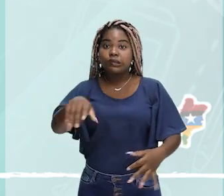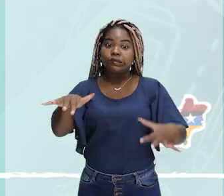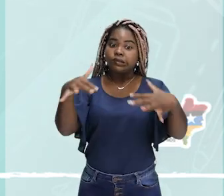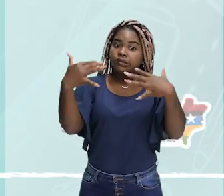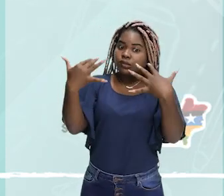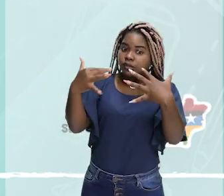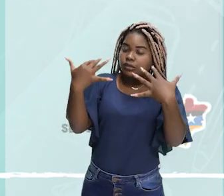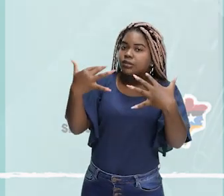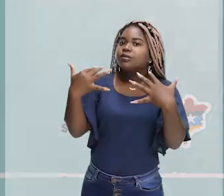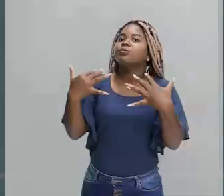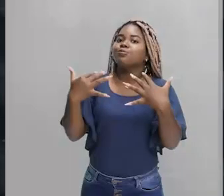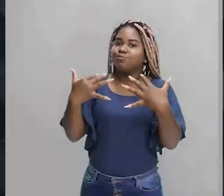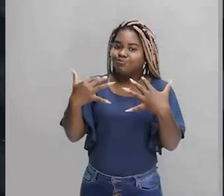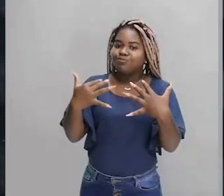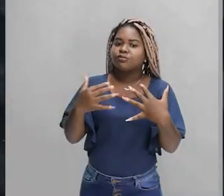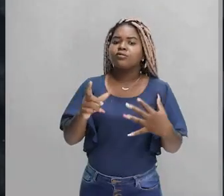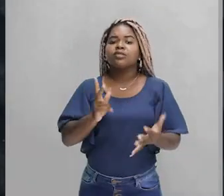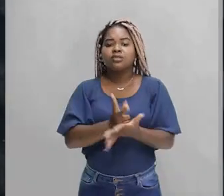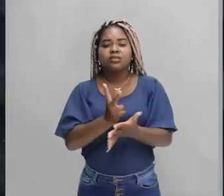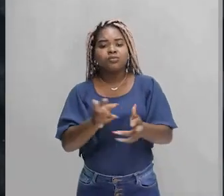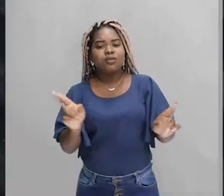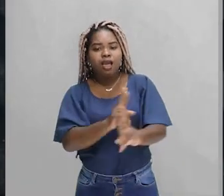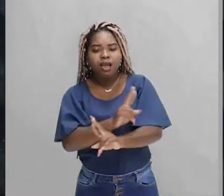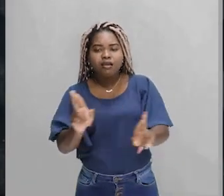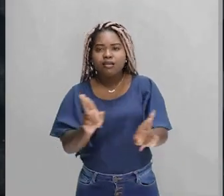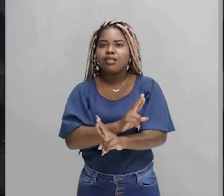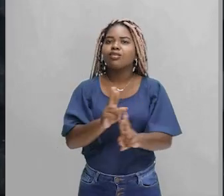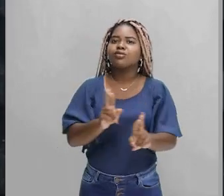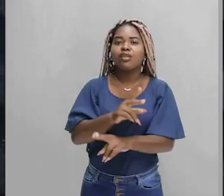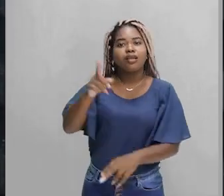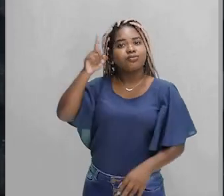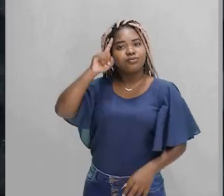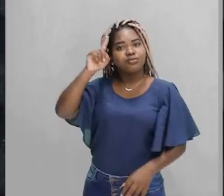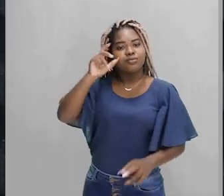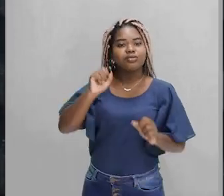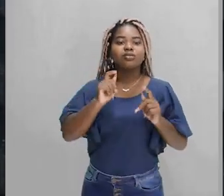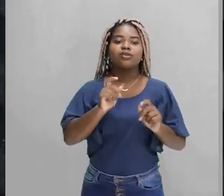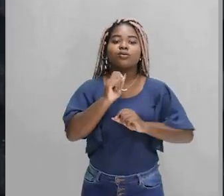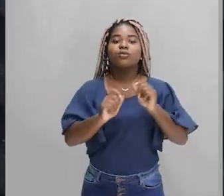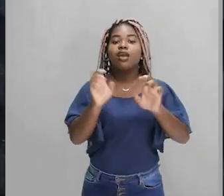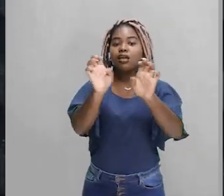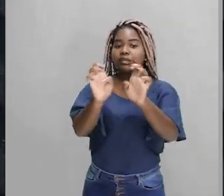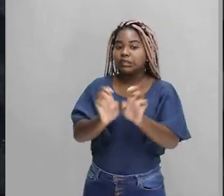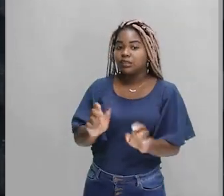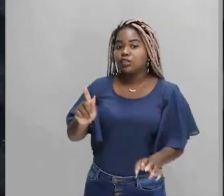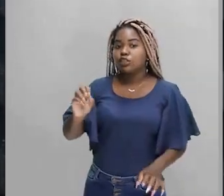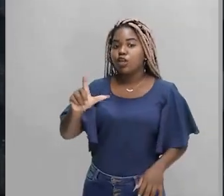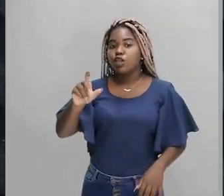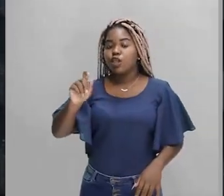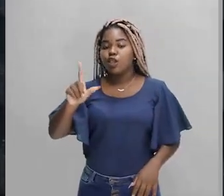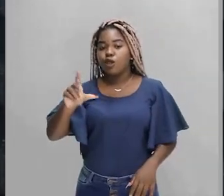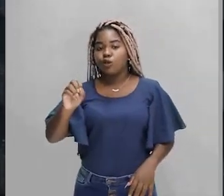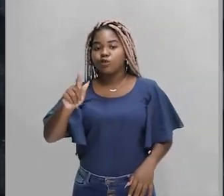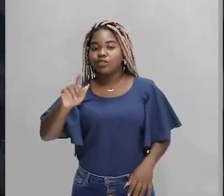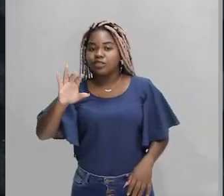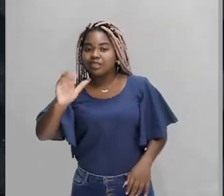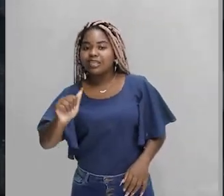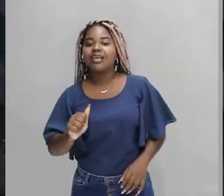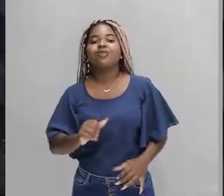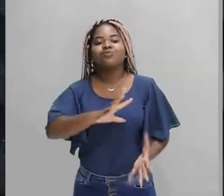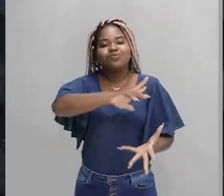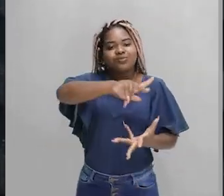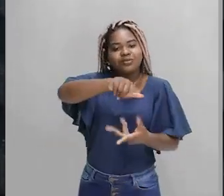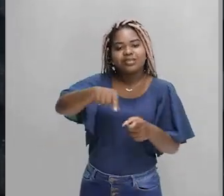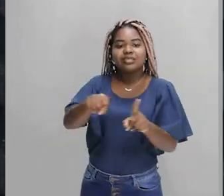principalmente está muito relacionado com o nosso cotidiano, que são as estruturas geológicas do nosso planeta e os nossos